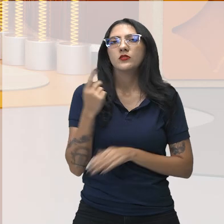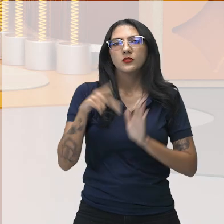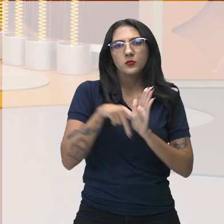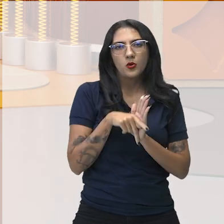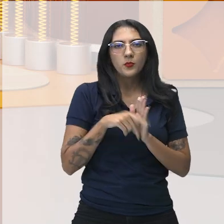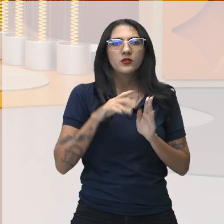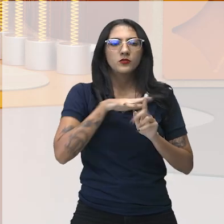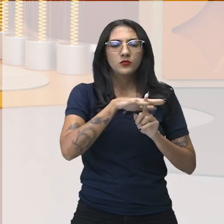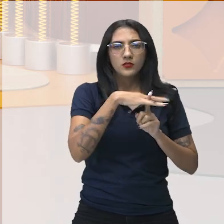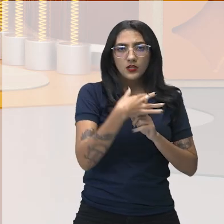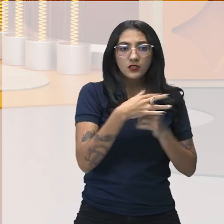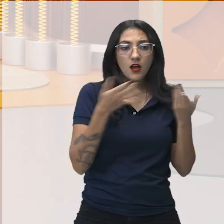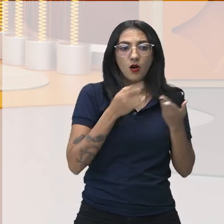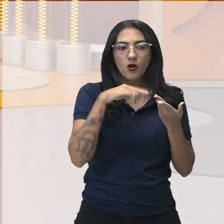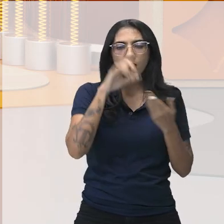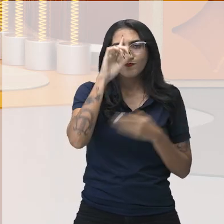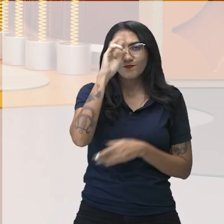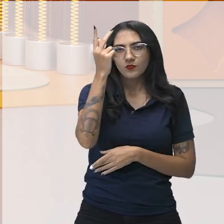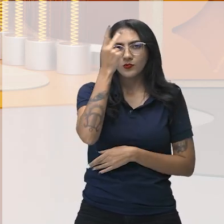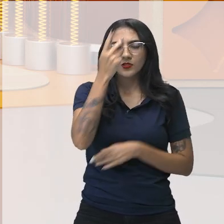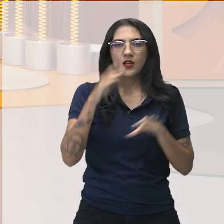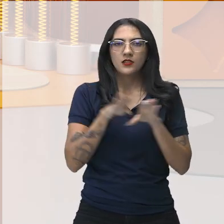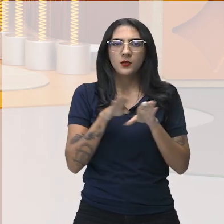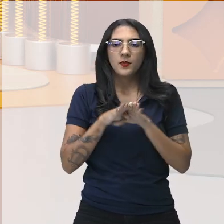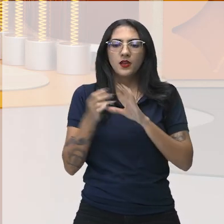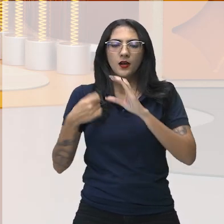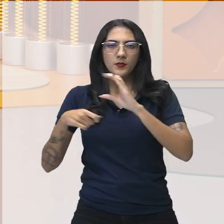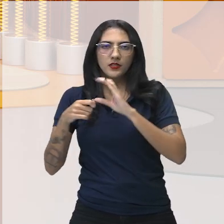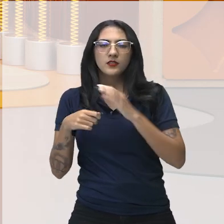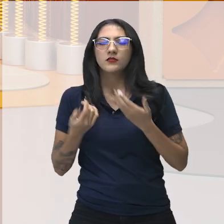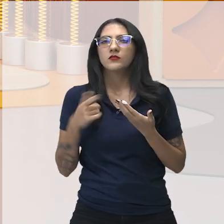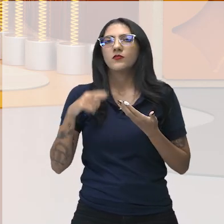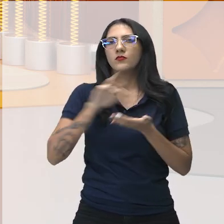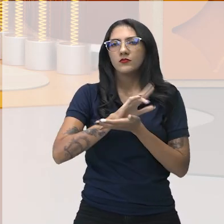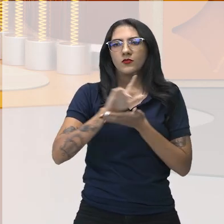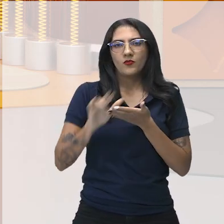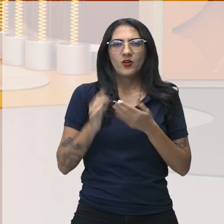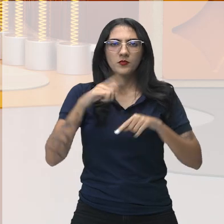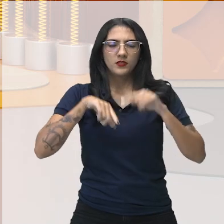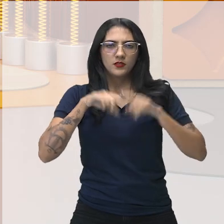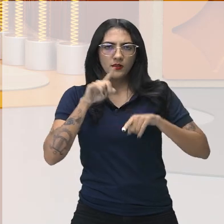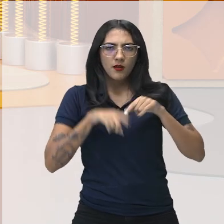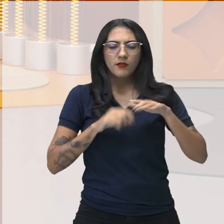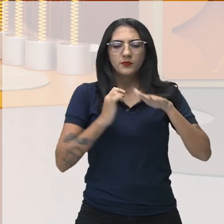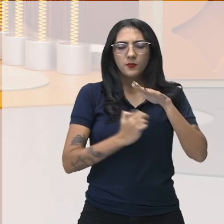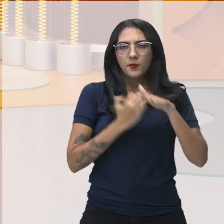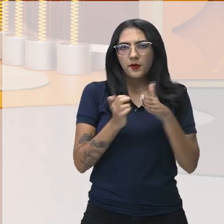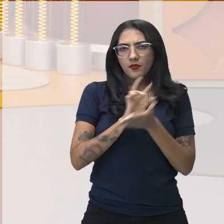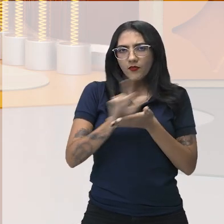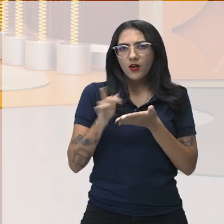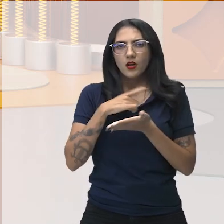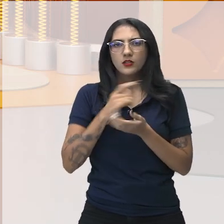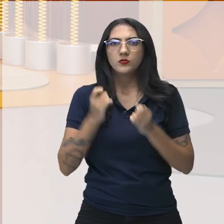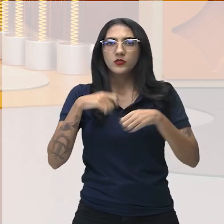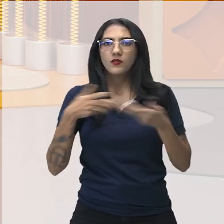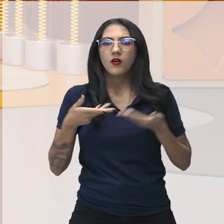desse momento, capitalista. Virando capitalista, as mercadorias e as empresas conseguiram circular pelo território desses países,